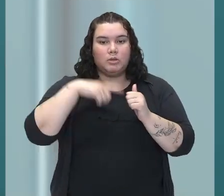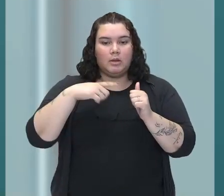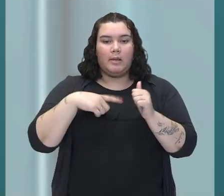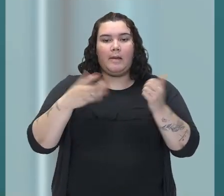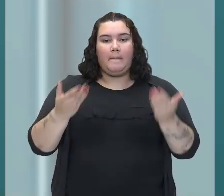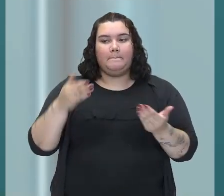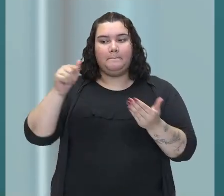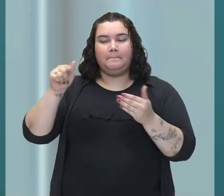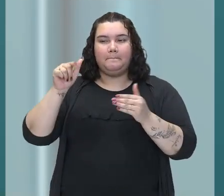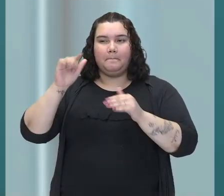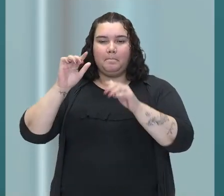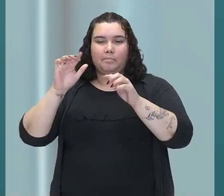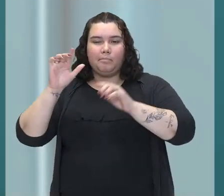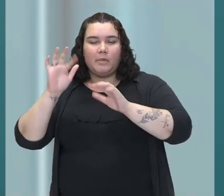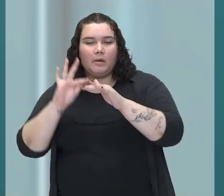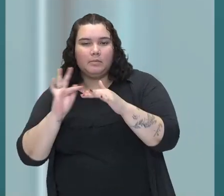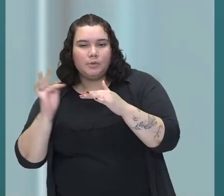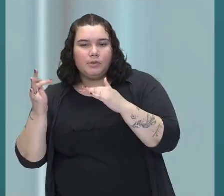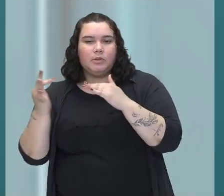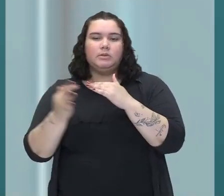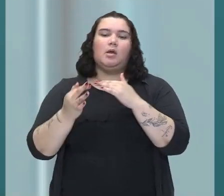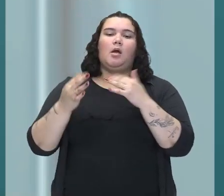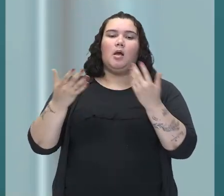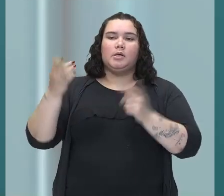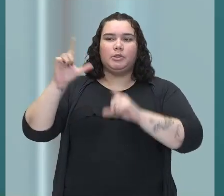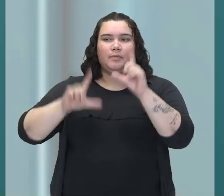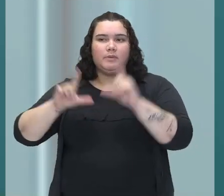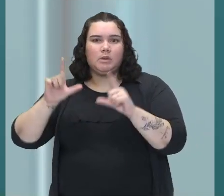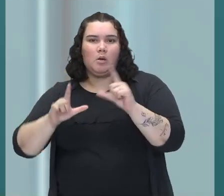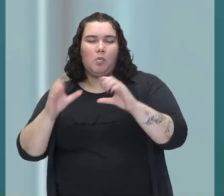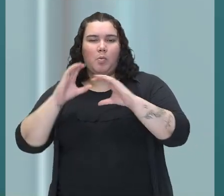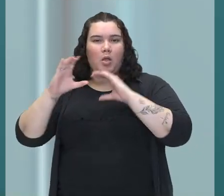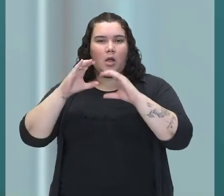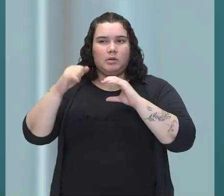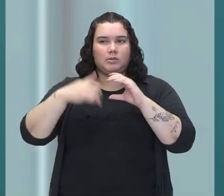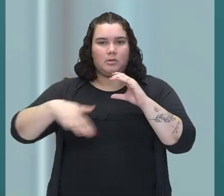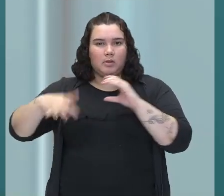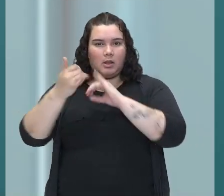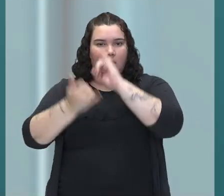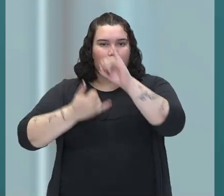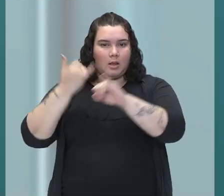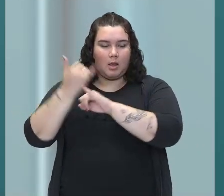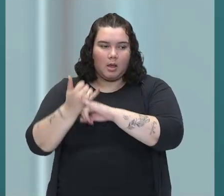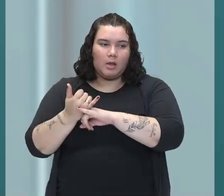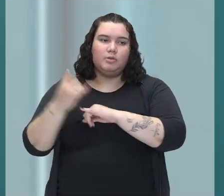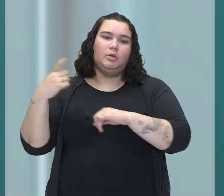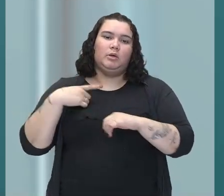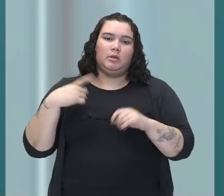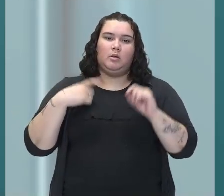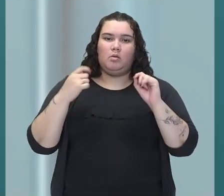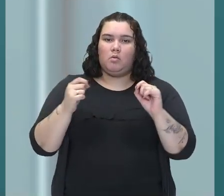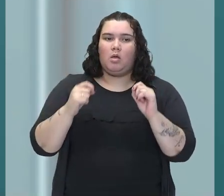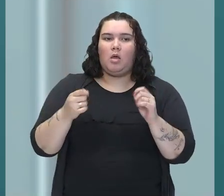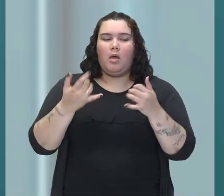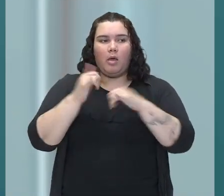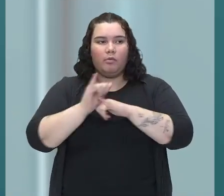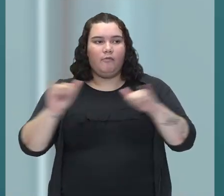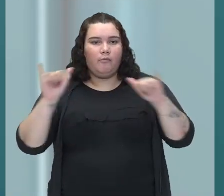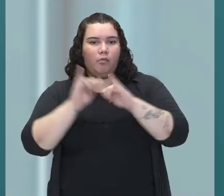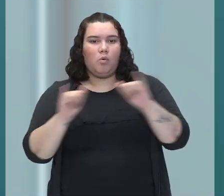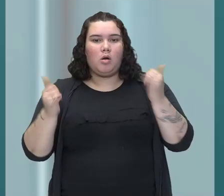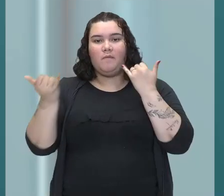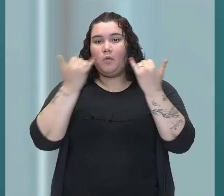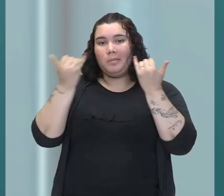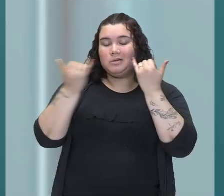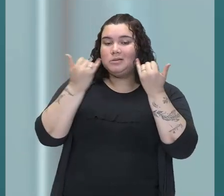para poder também se beneficiar disso, né? Porque é mais notícias para ela divulgar. É uma forma também